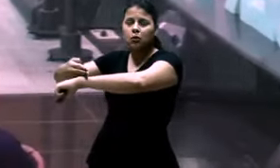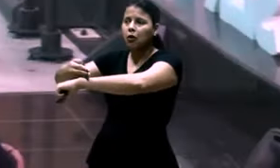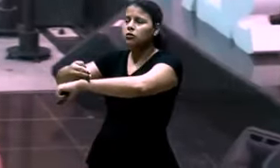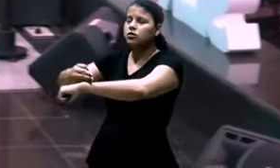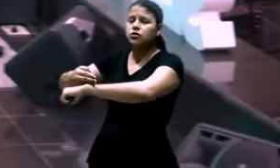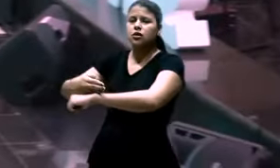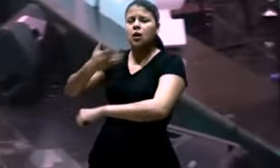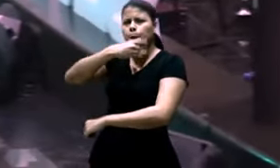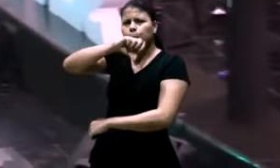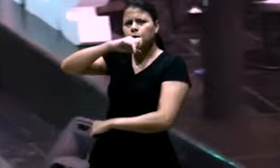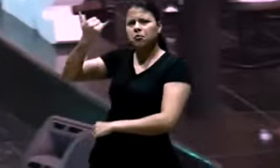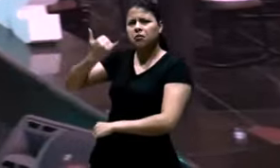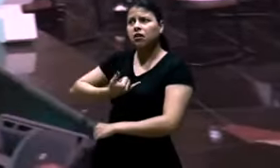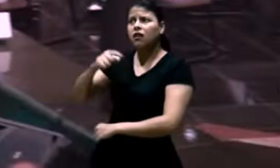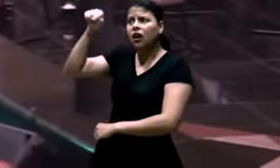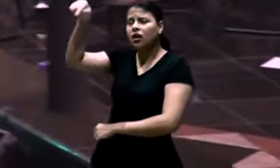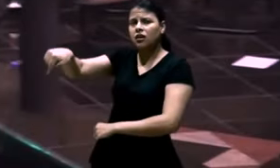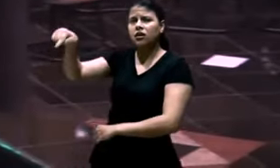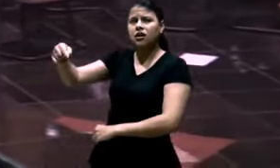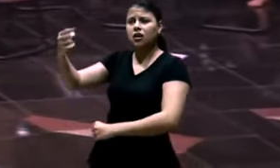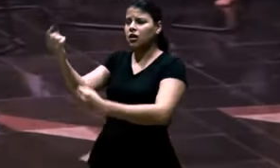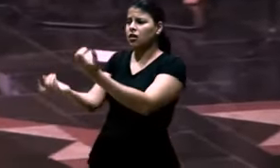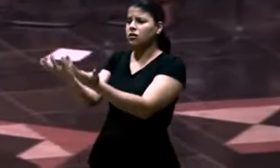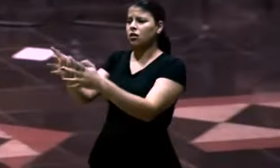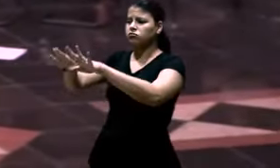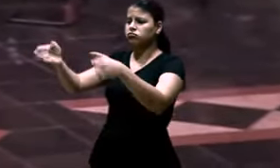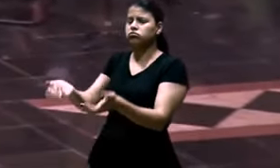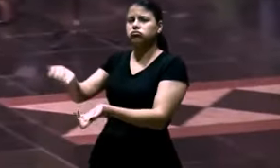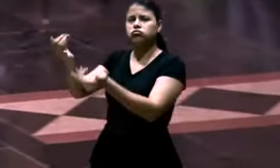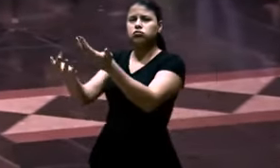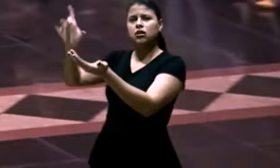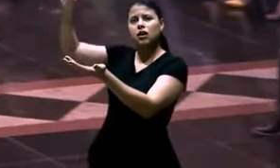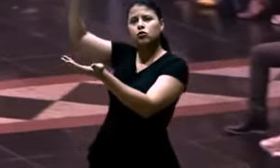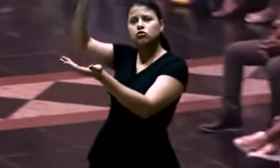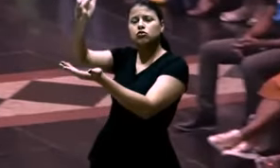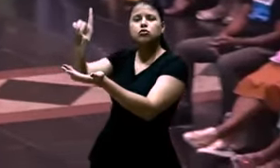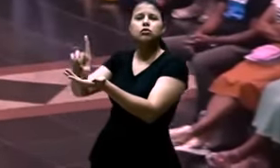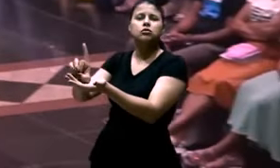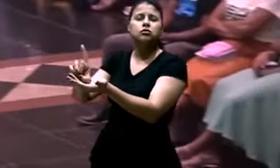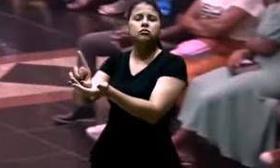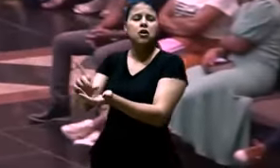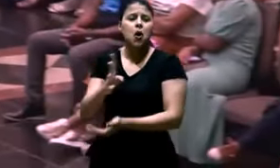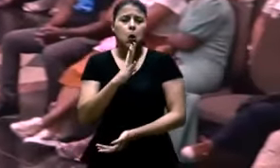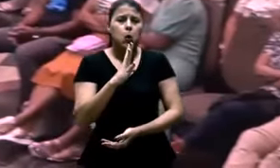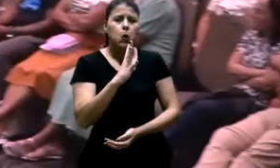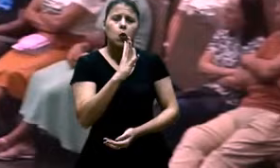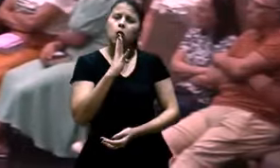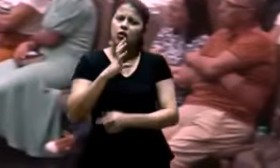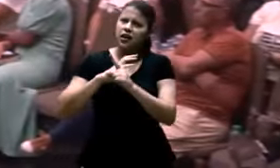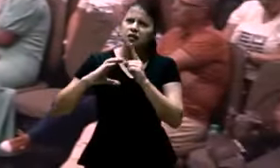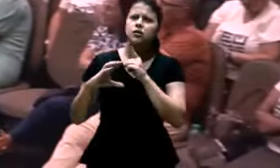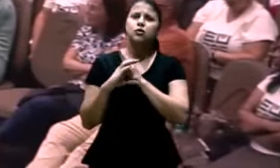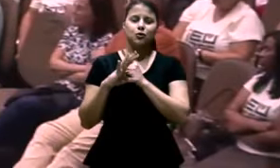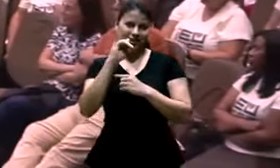Deus. Eu conheço toda a liturgia do culto, a hora da oferta, eu